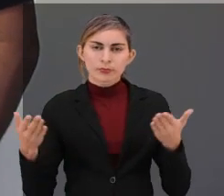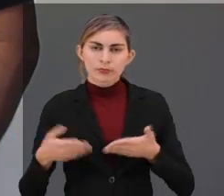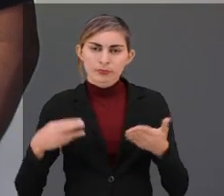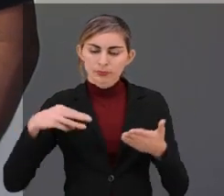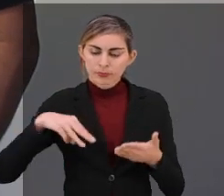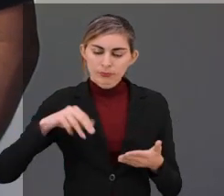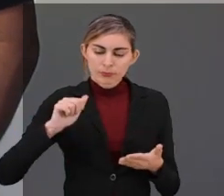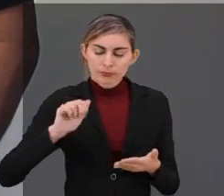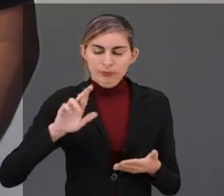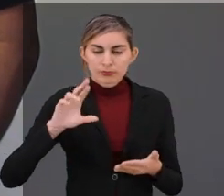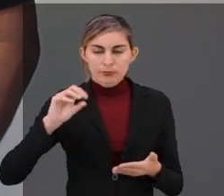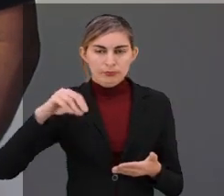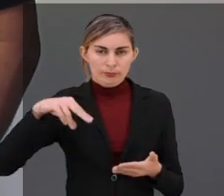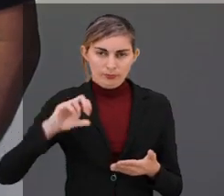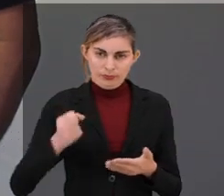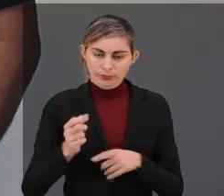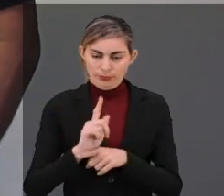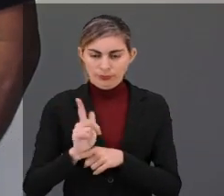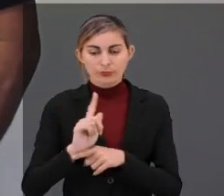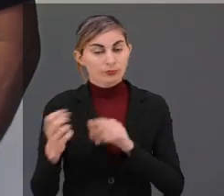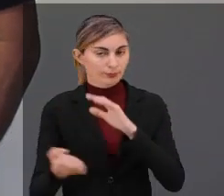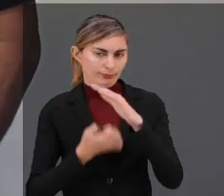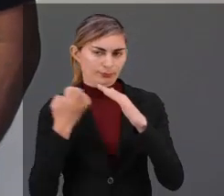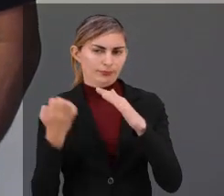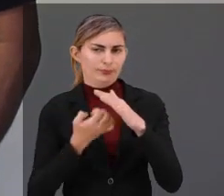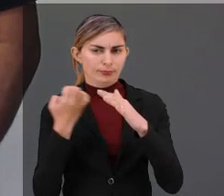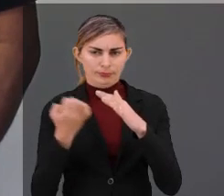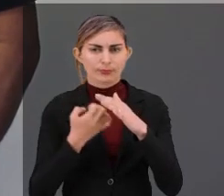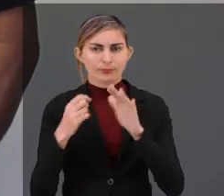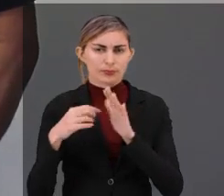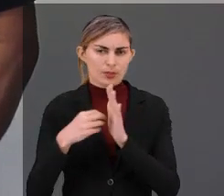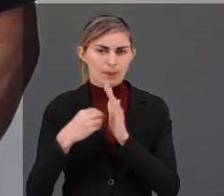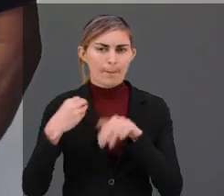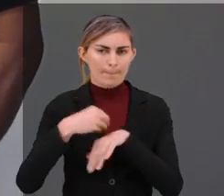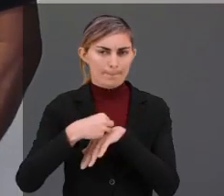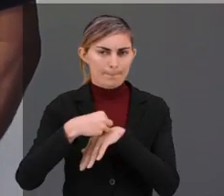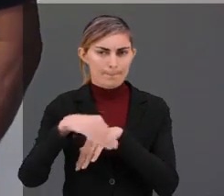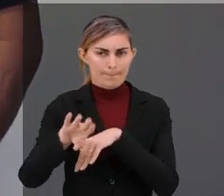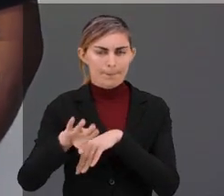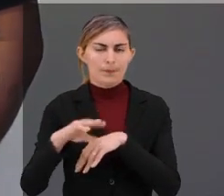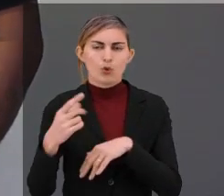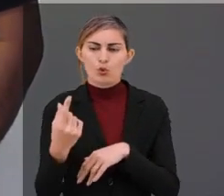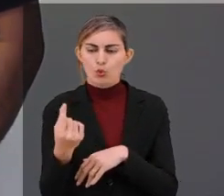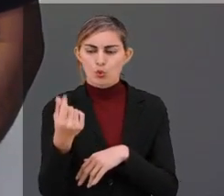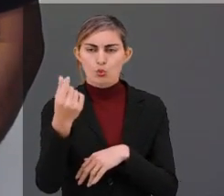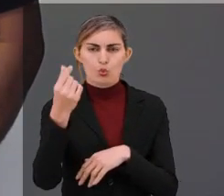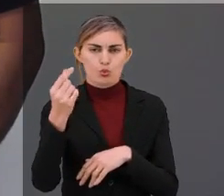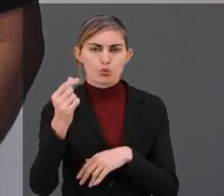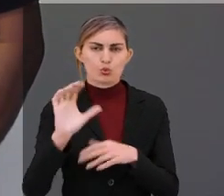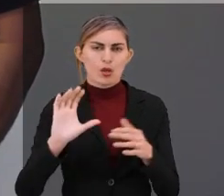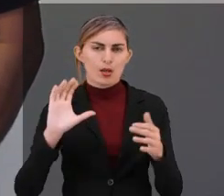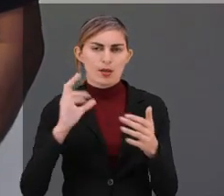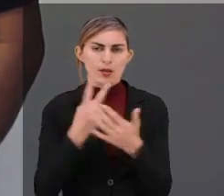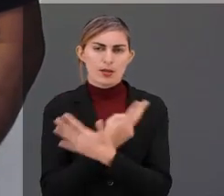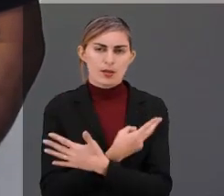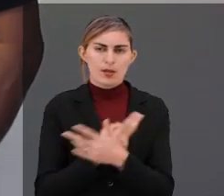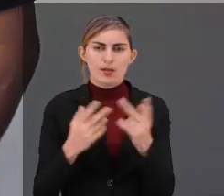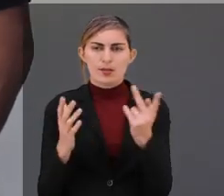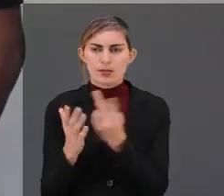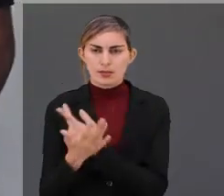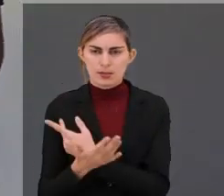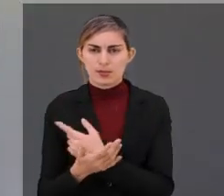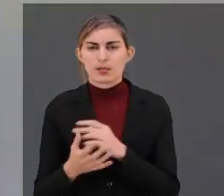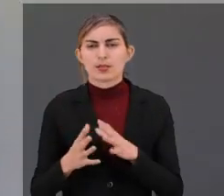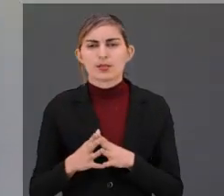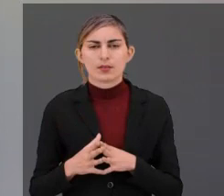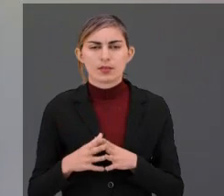o Marconi Silva, o gestor da empresa, que vai abordar sobre questões do custo em acidente.